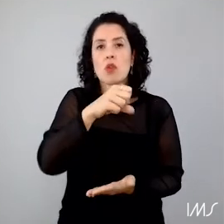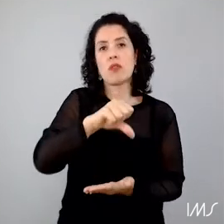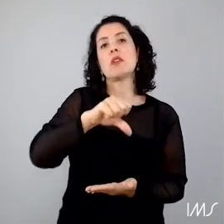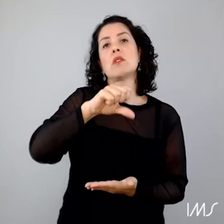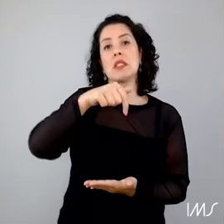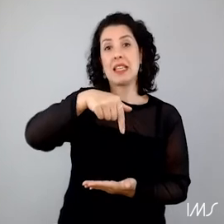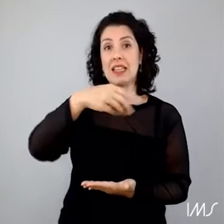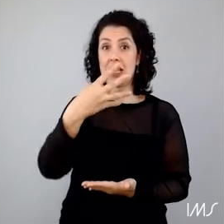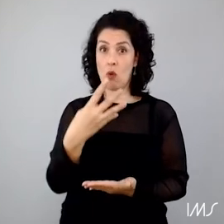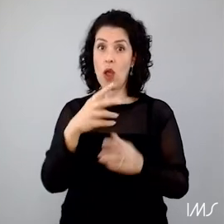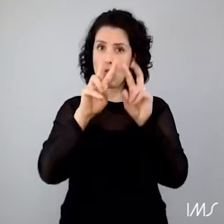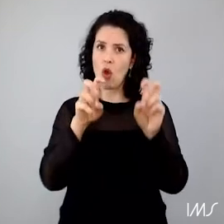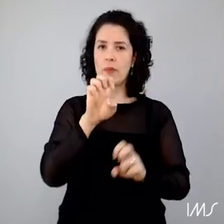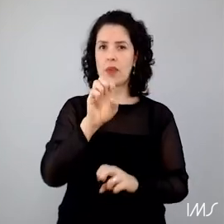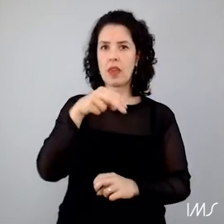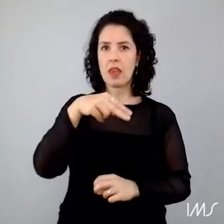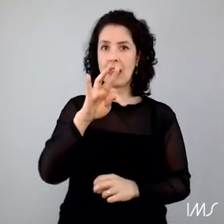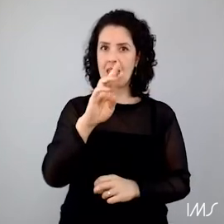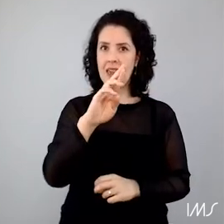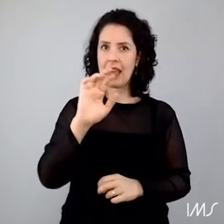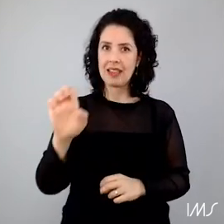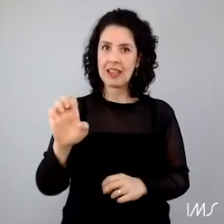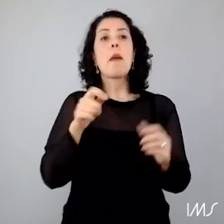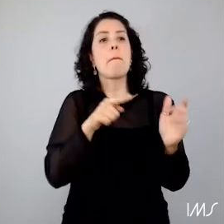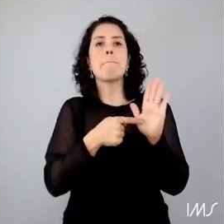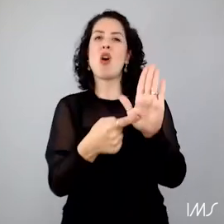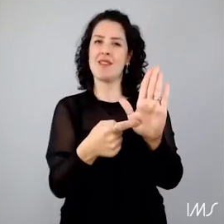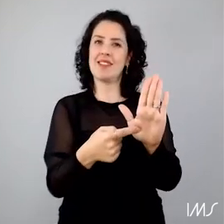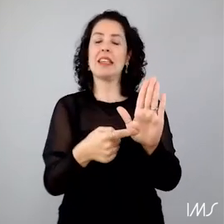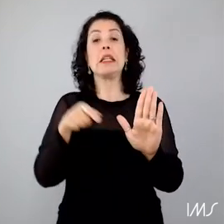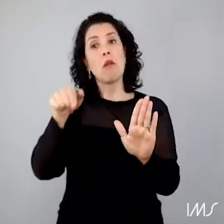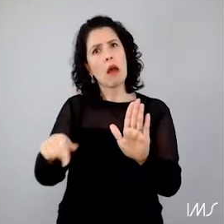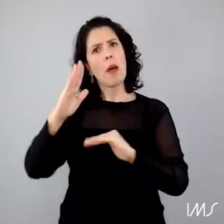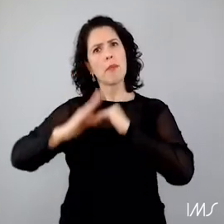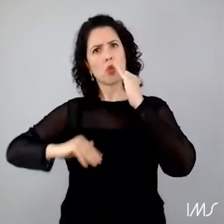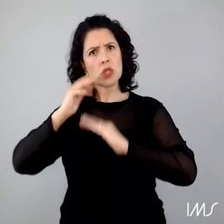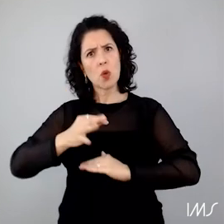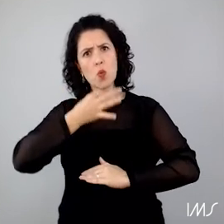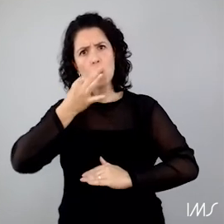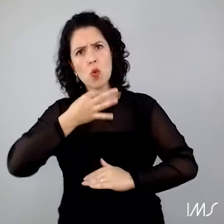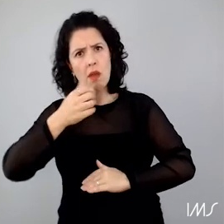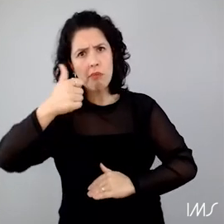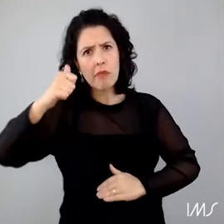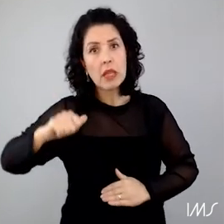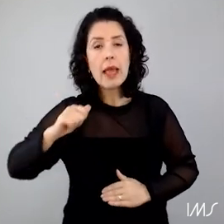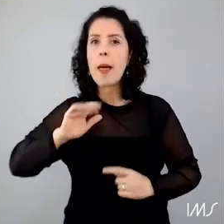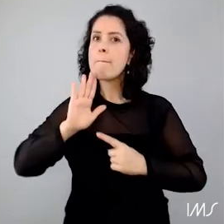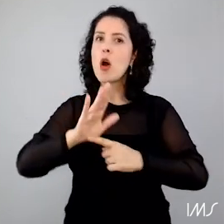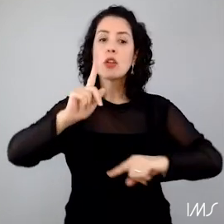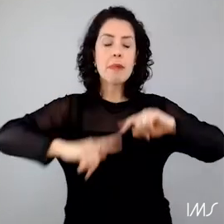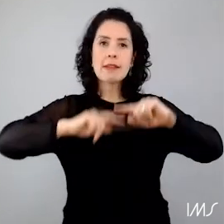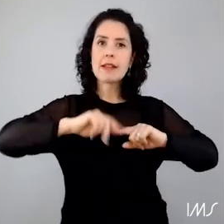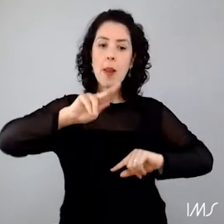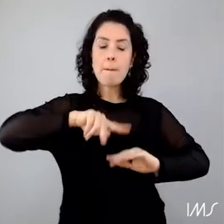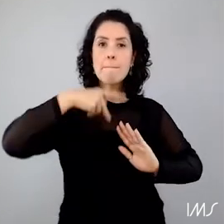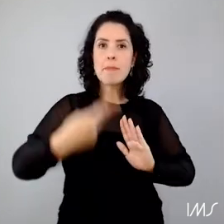Stefania tende a focar a materialidade do mundo que se dá através do aparato pela reconstrução artificial, né?